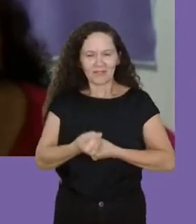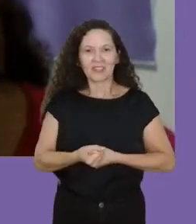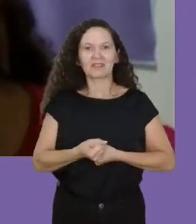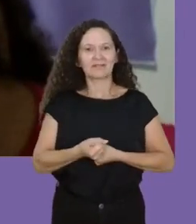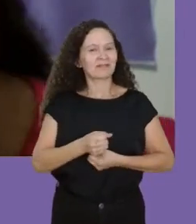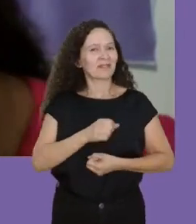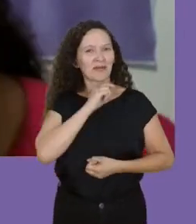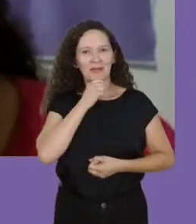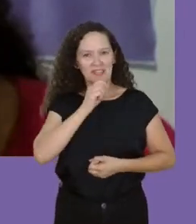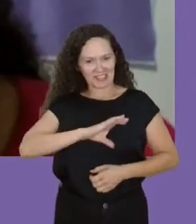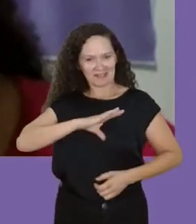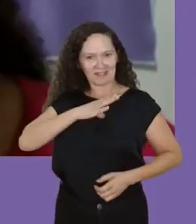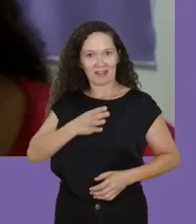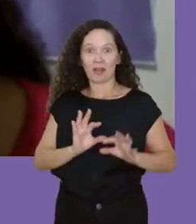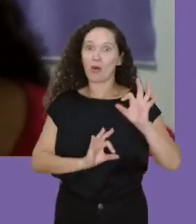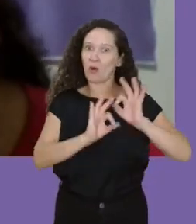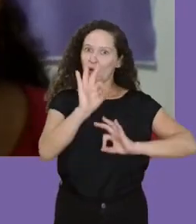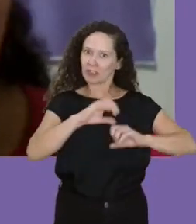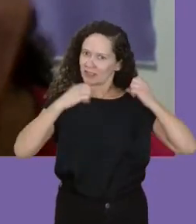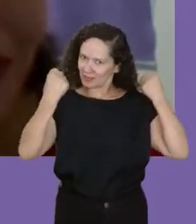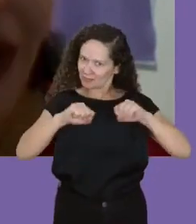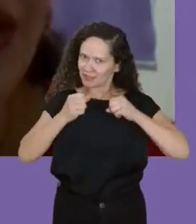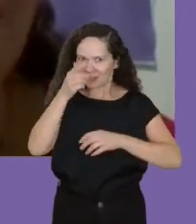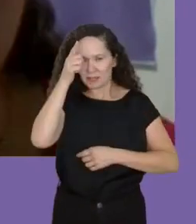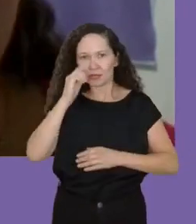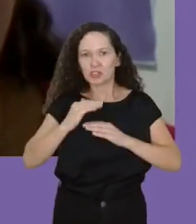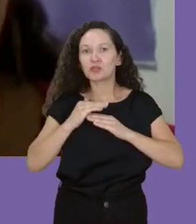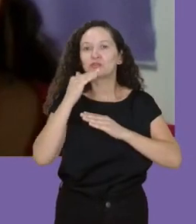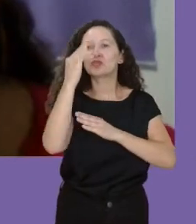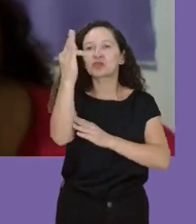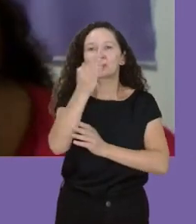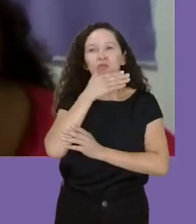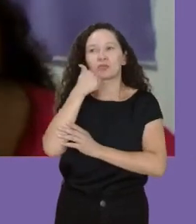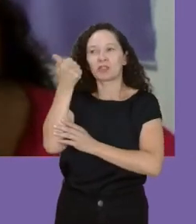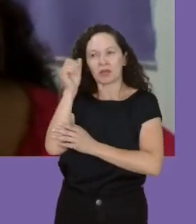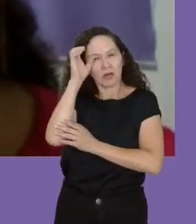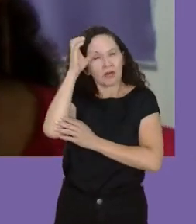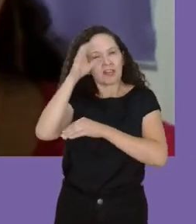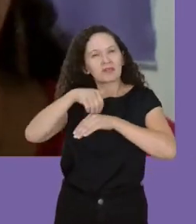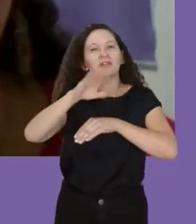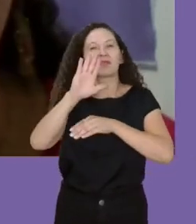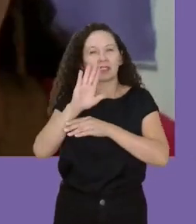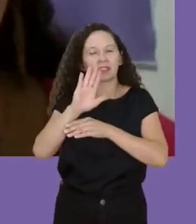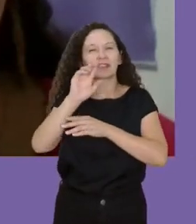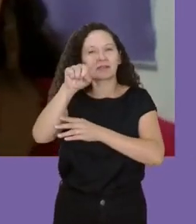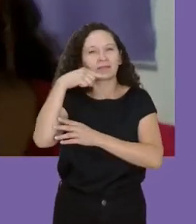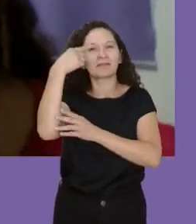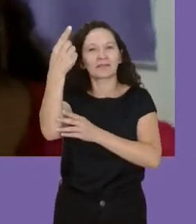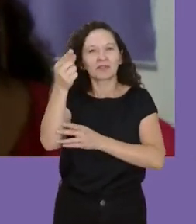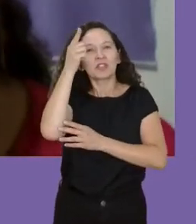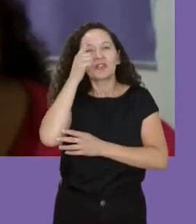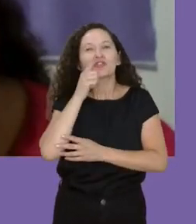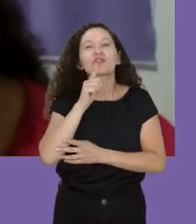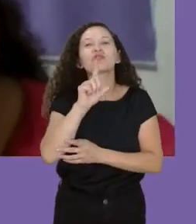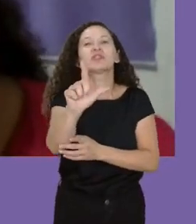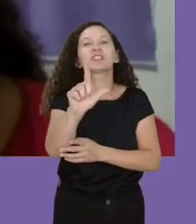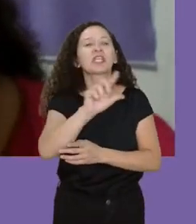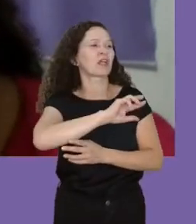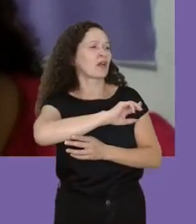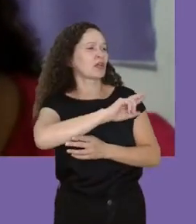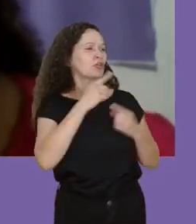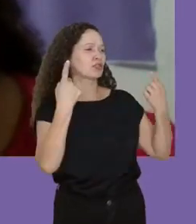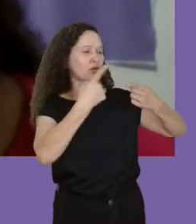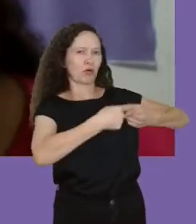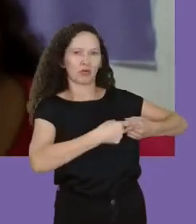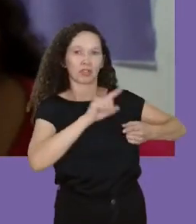Todavia, precisamos nos organizar, né? Aprofundar o debate, ter mais conhecimento, para a partir daí a gente conseguir não só